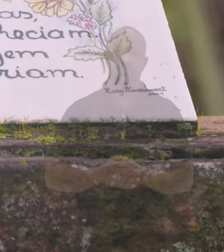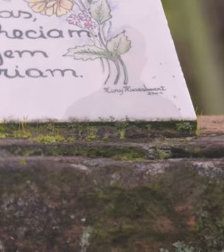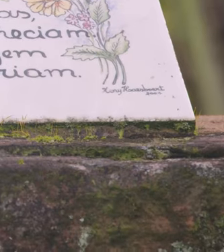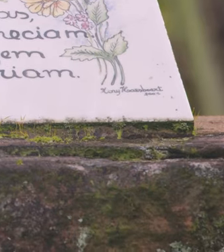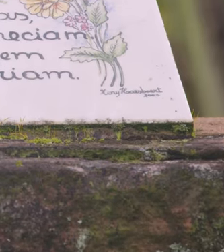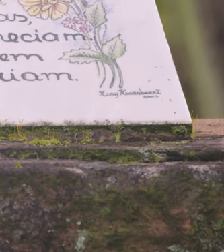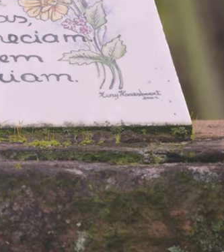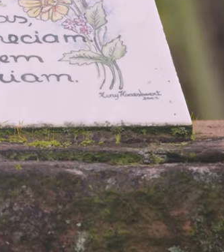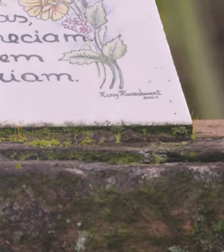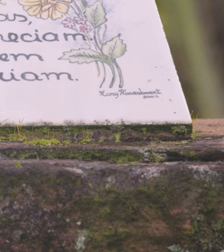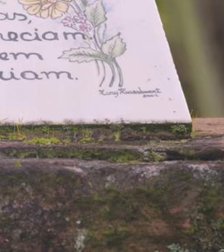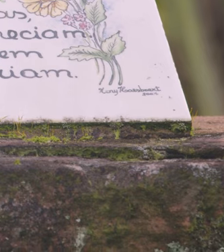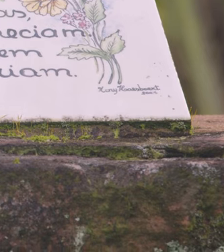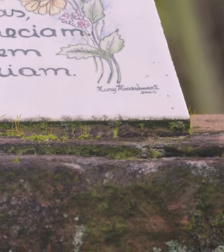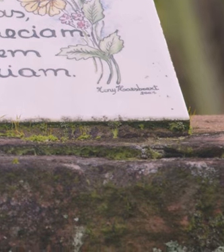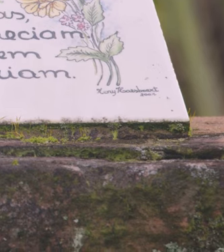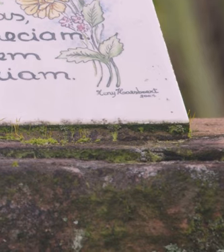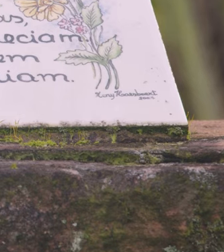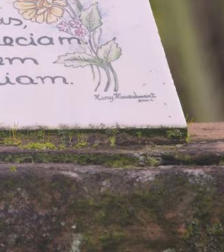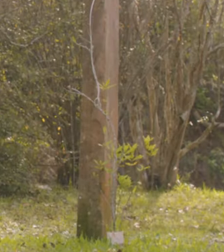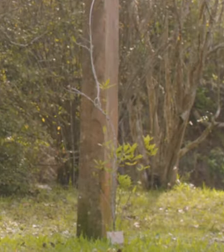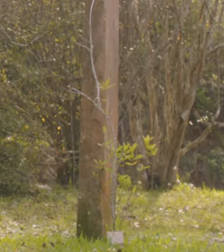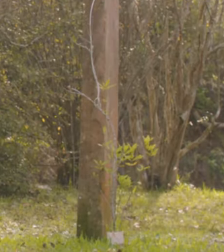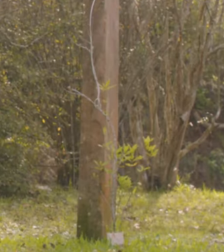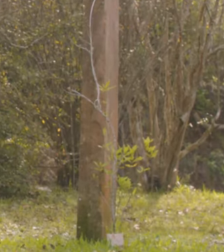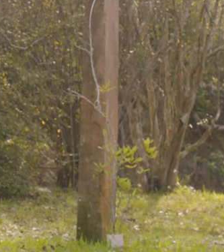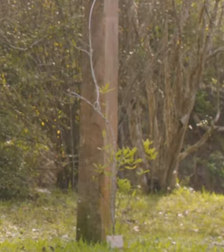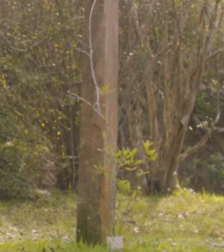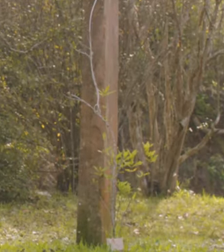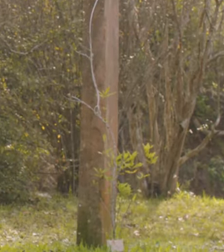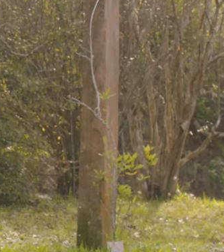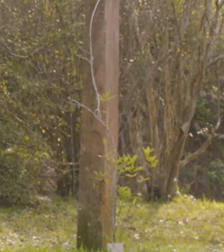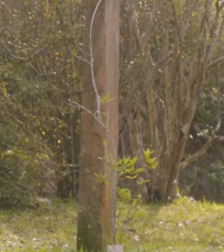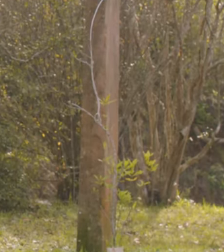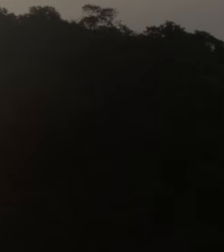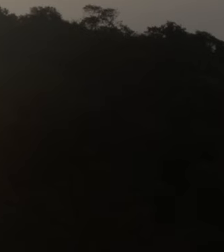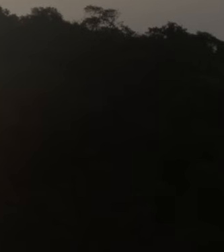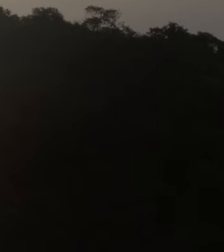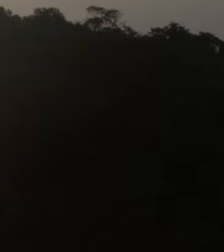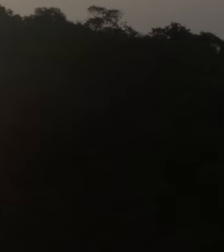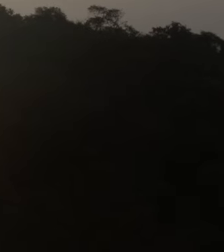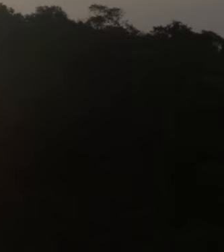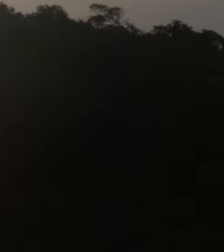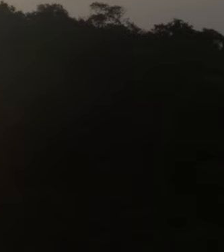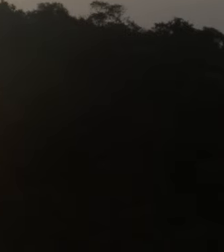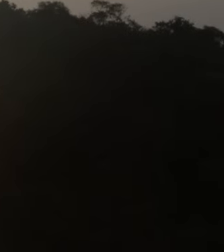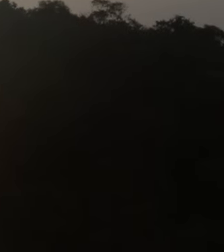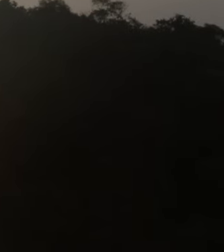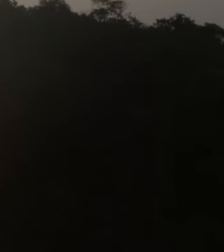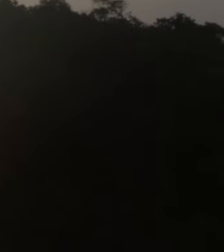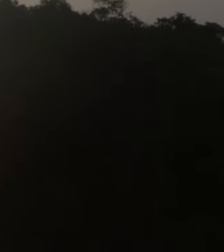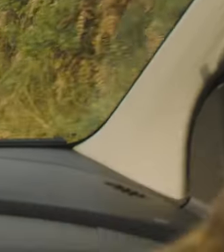uma placa branca com desenhos de flores em letras pretas escritas à mão Jardim Perpétua abaixa um pequeno poema conjunto dos monumentos aos